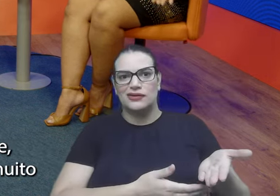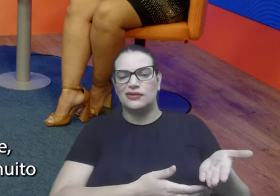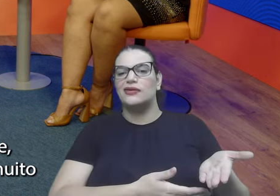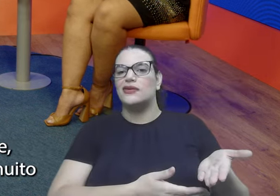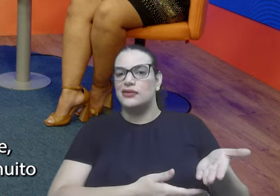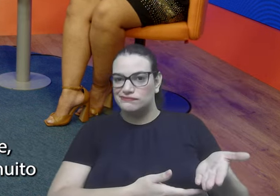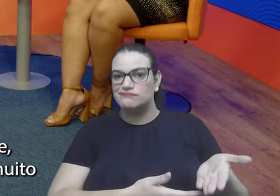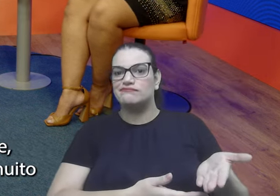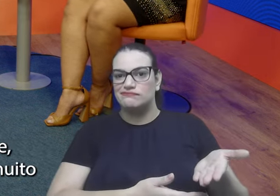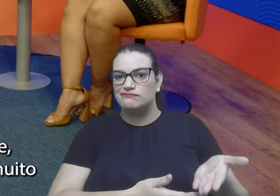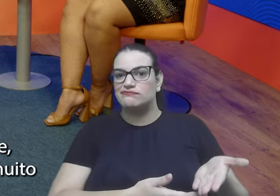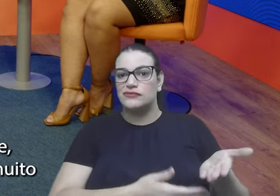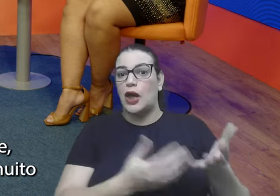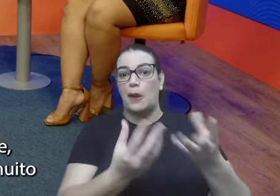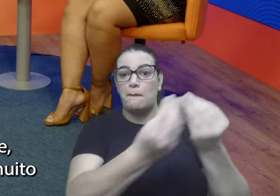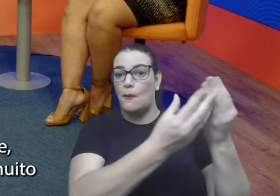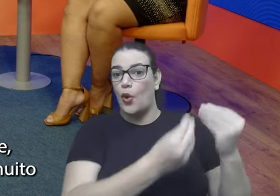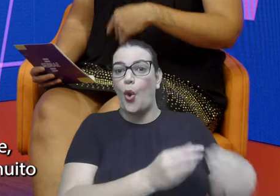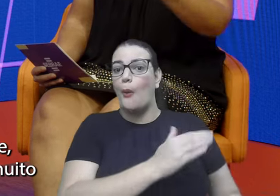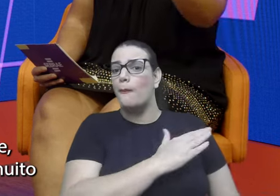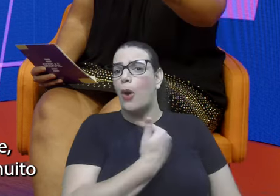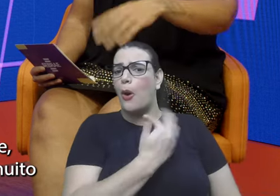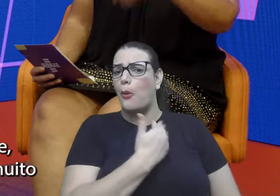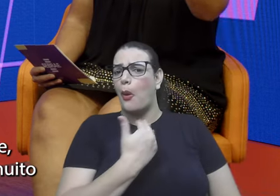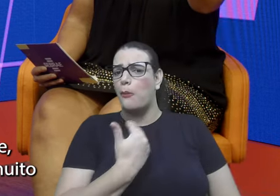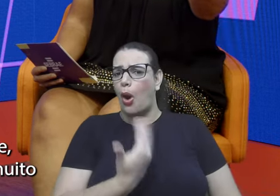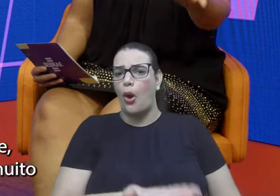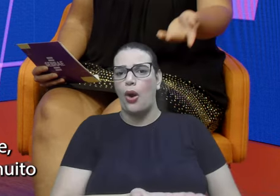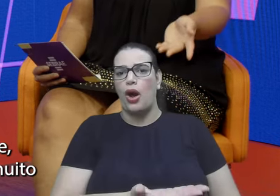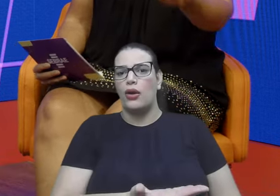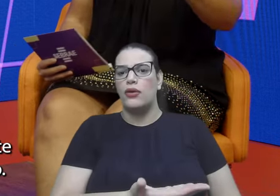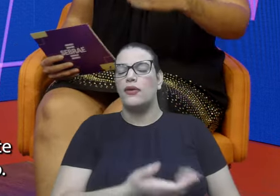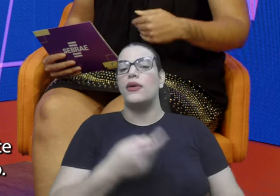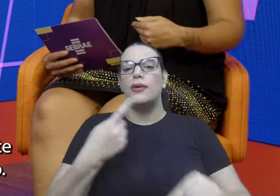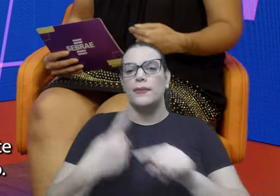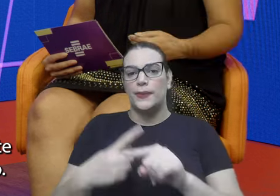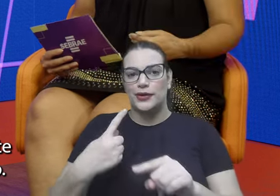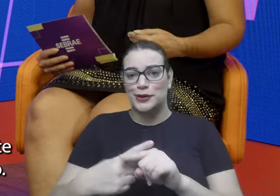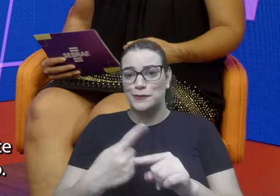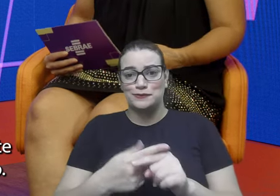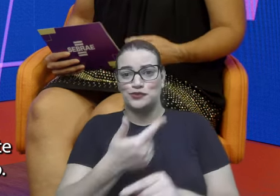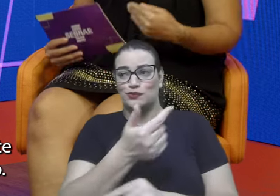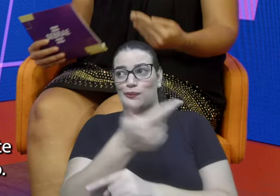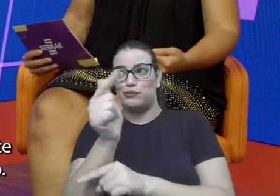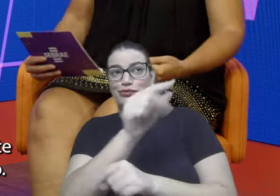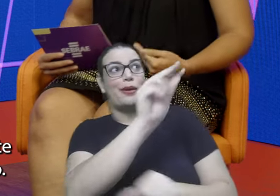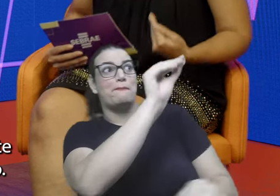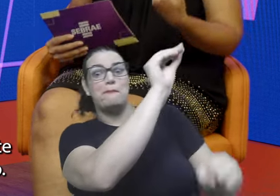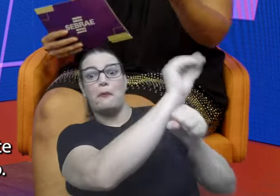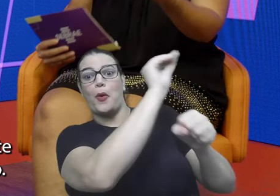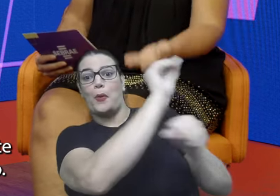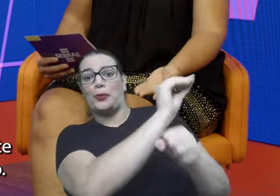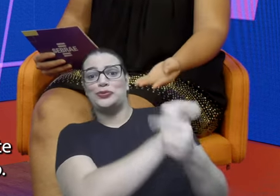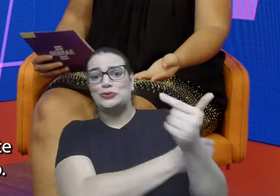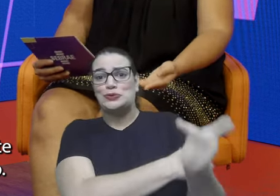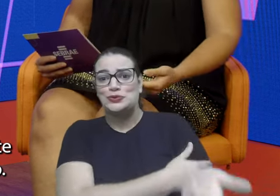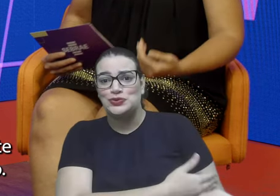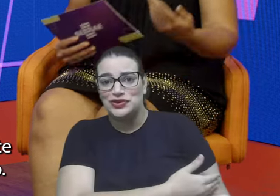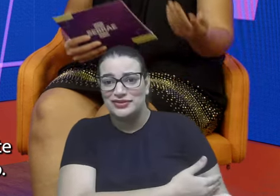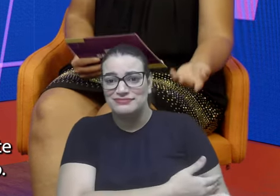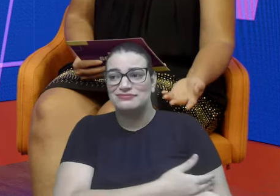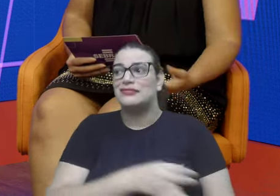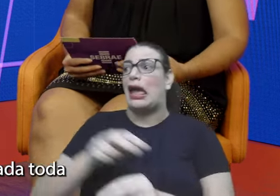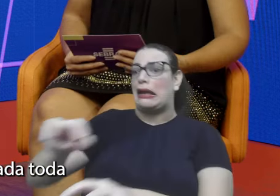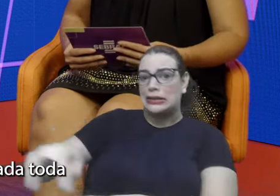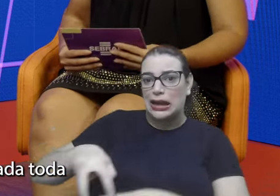caía muito a a natalidade né a mortalidade infantil subia muito e não tinha gente suficiente para o trabalho